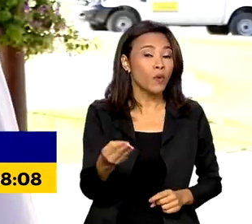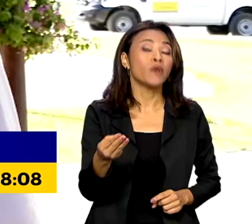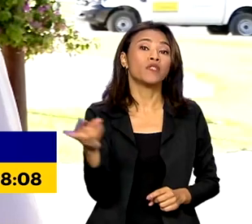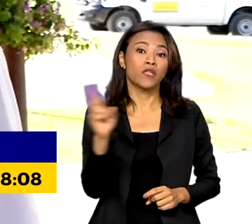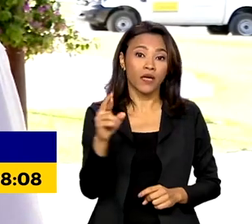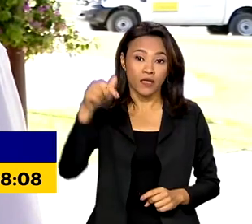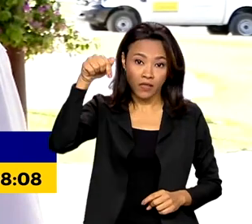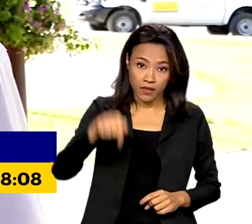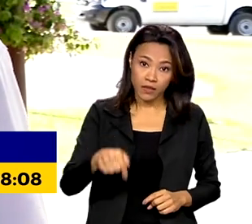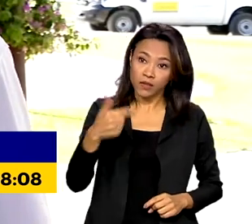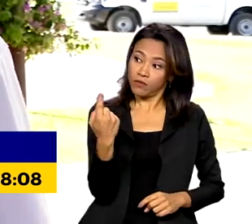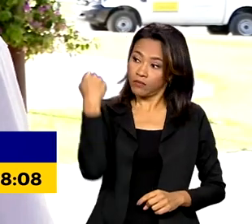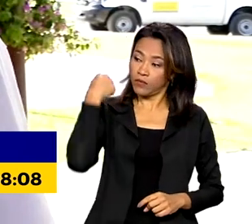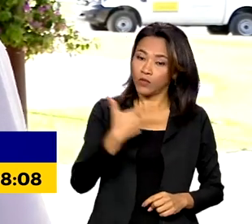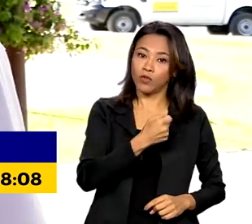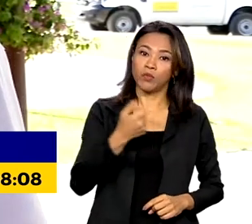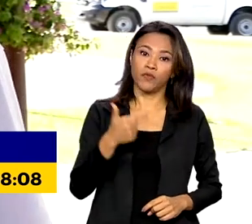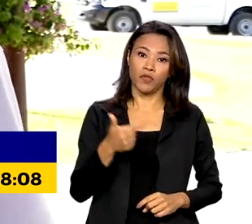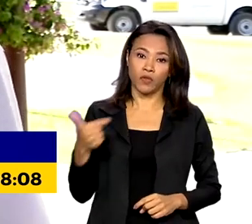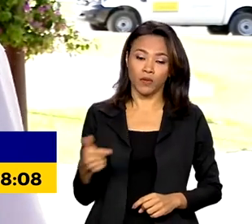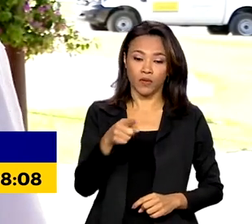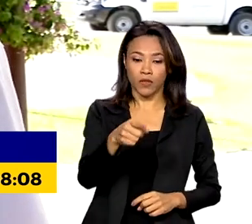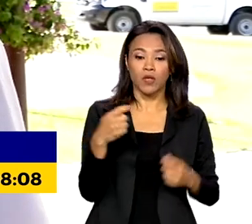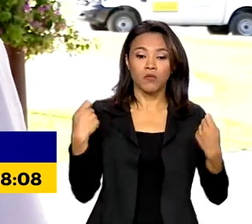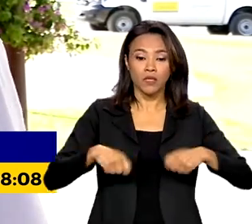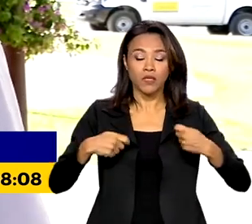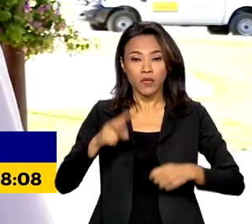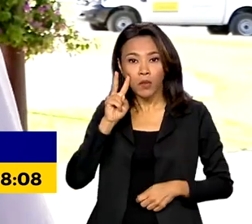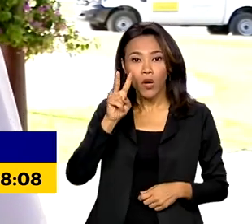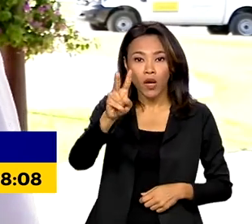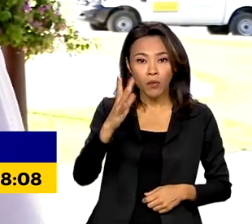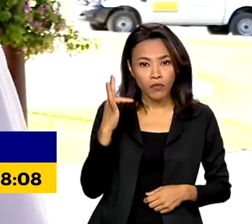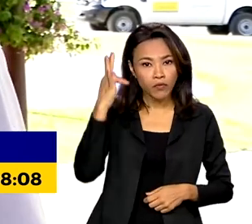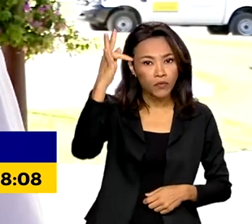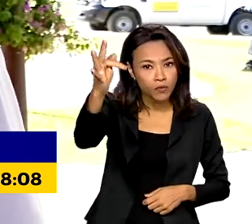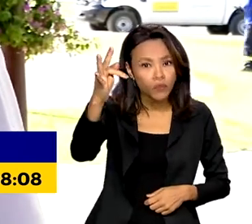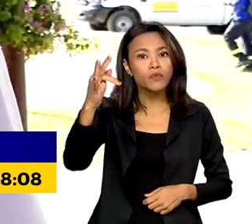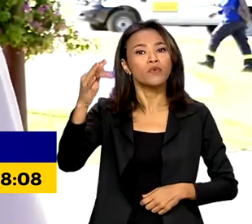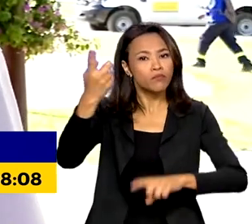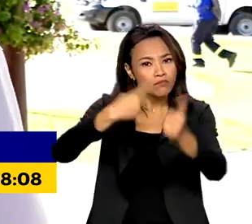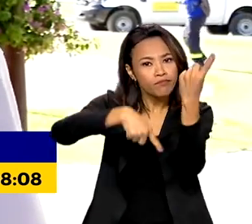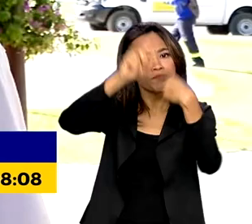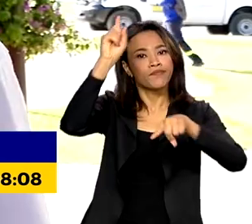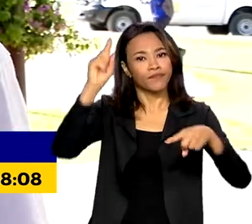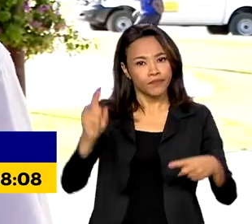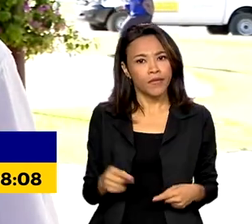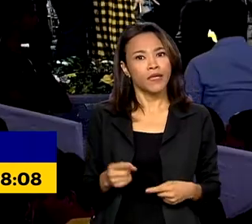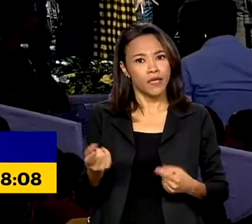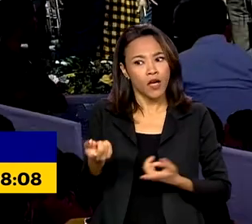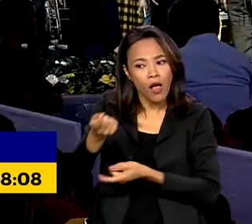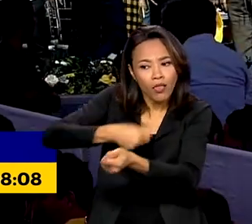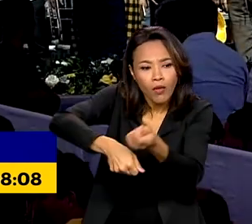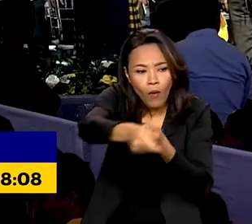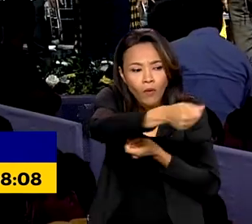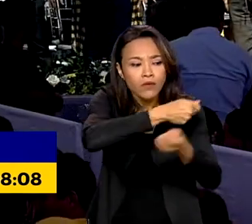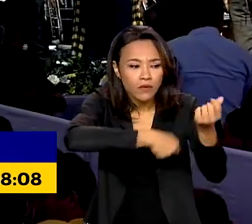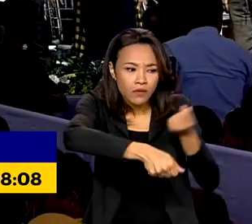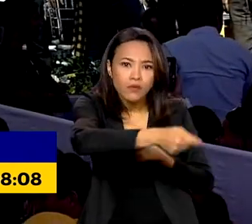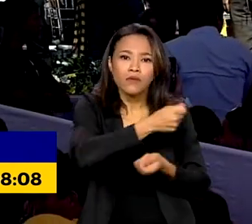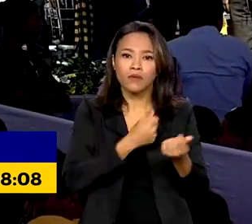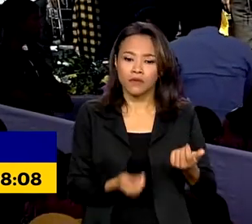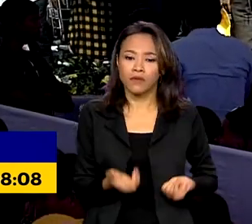temos que ser otimistas, olhar um horizonte positivo, vir para a Bahia Farm Show e fazer grandes negócios. O presidente